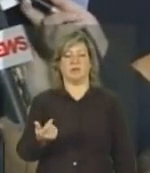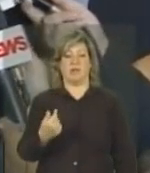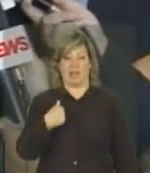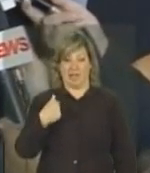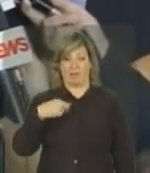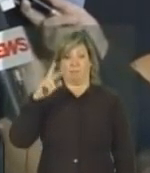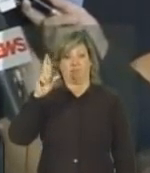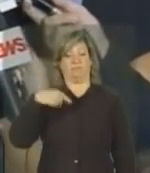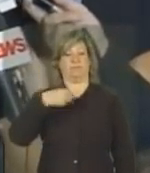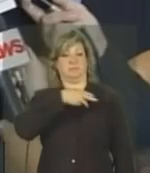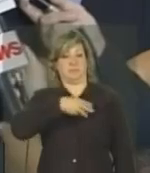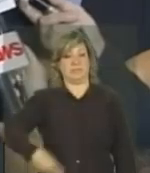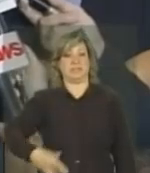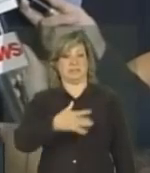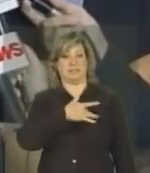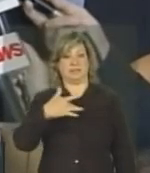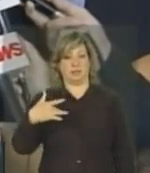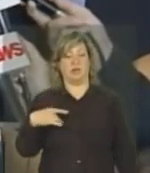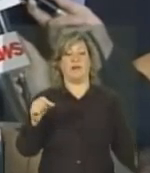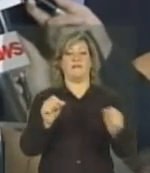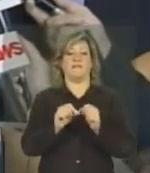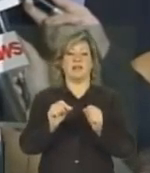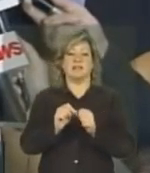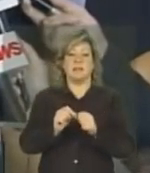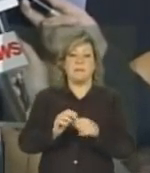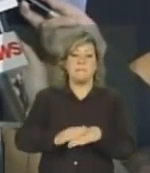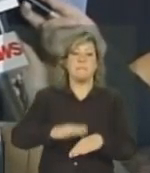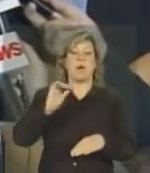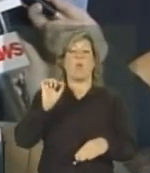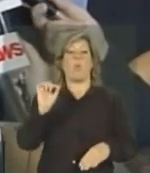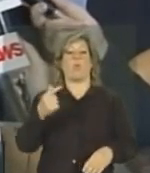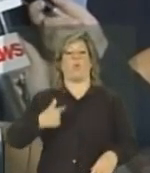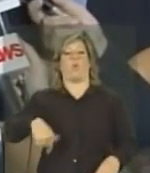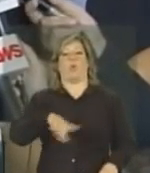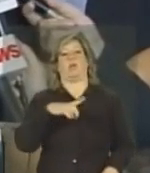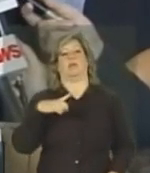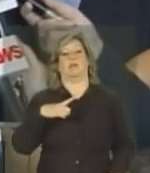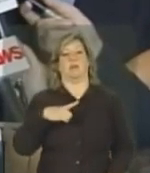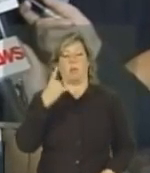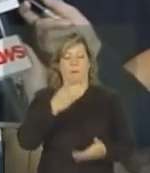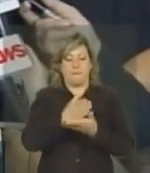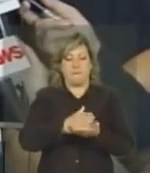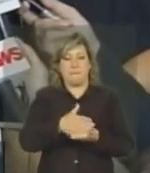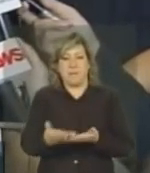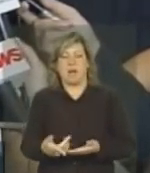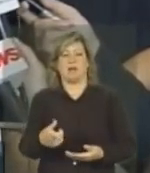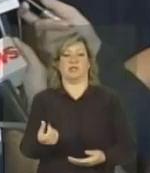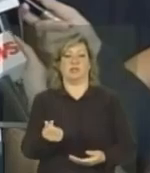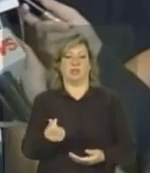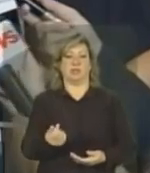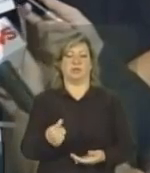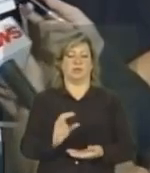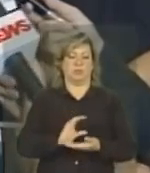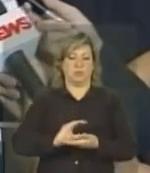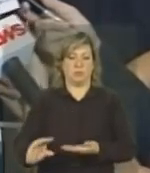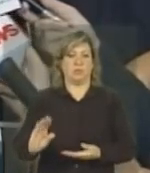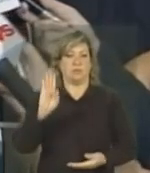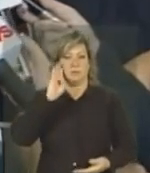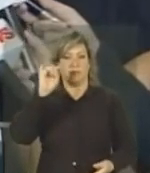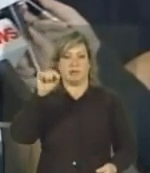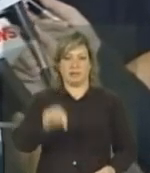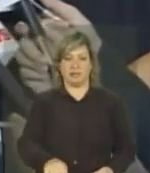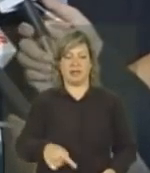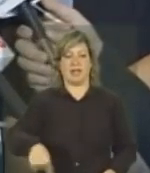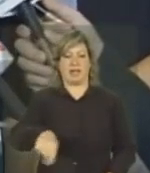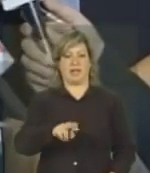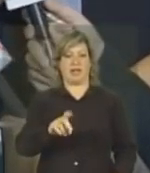da Saúde é fazer mais com o que nós temos. Uma parte dos recursos que nós estamos aplicando aqui e priorizando para